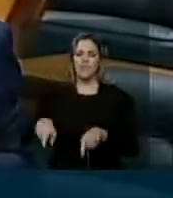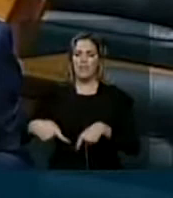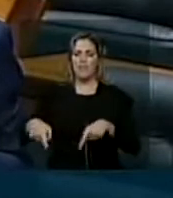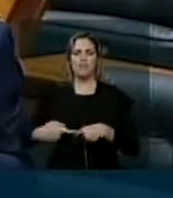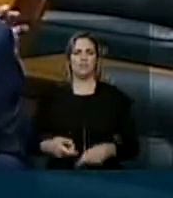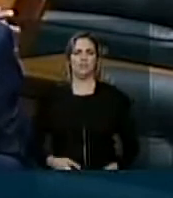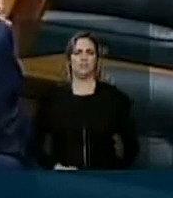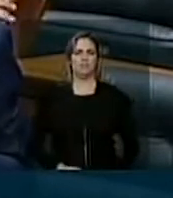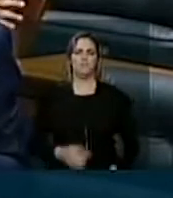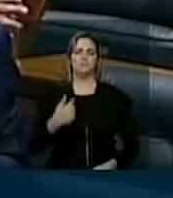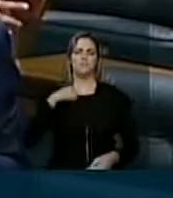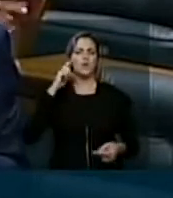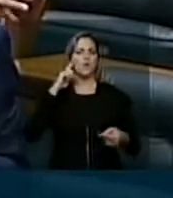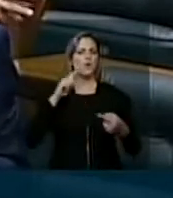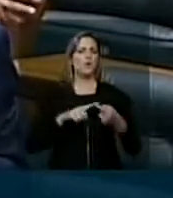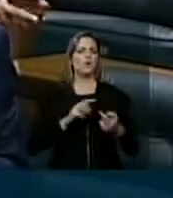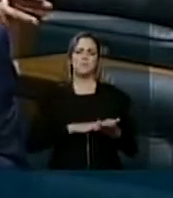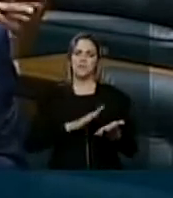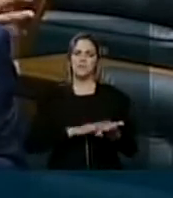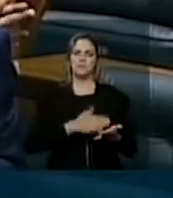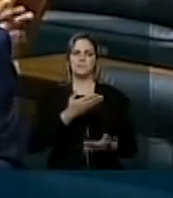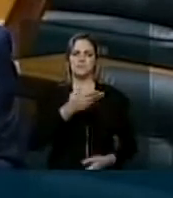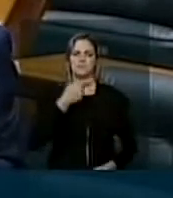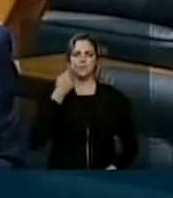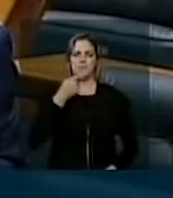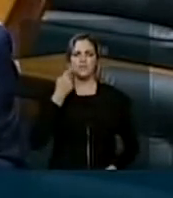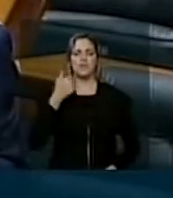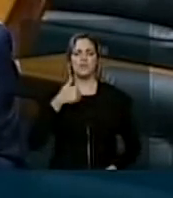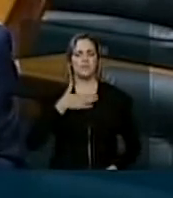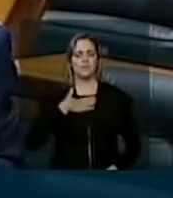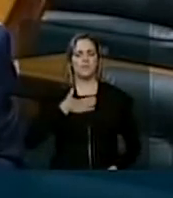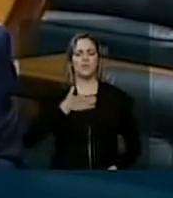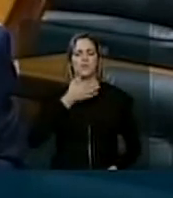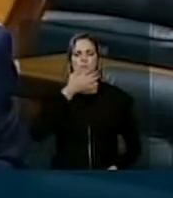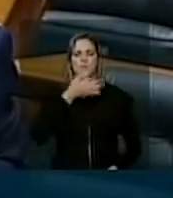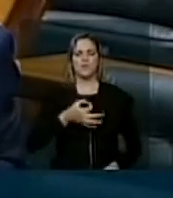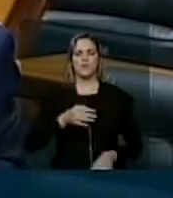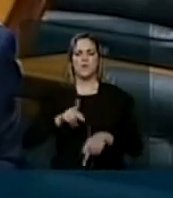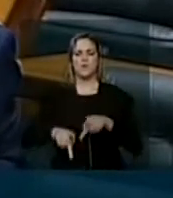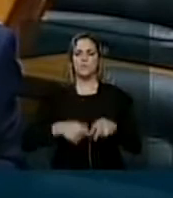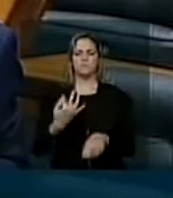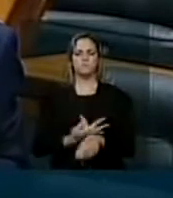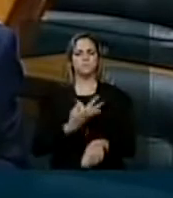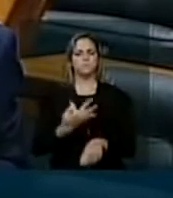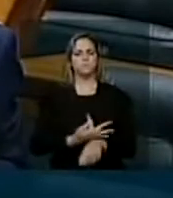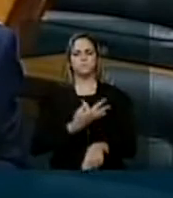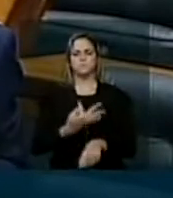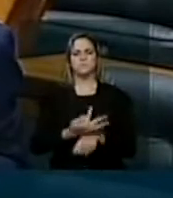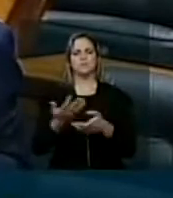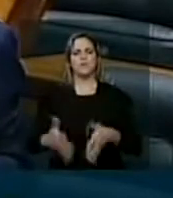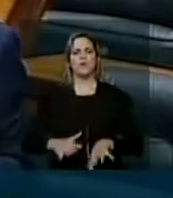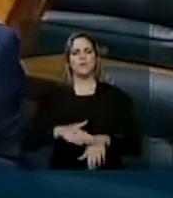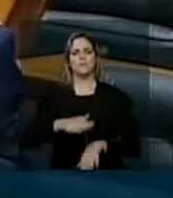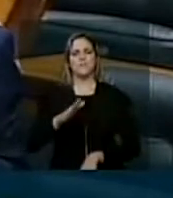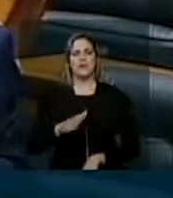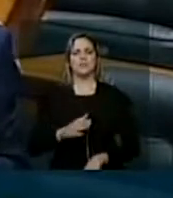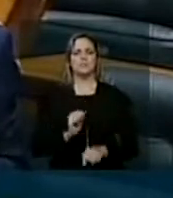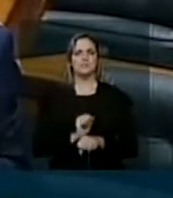a clamar aos senhores parlamentares que votem de uma vez esse Código Florestal. Nós somos a favor